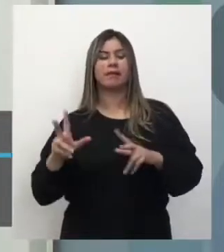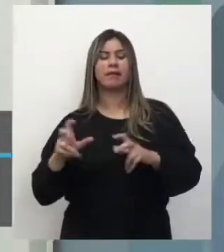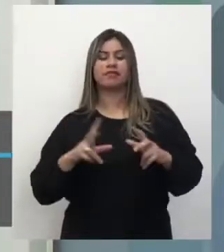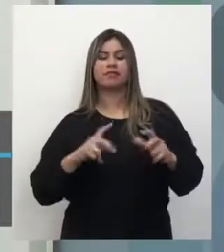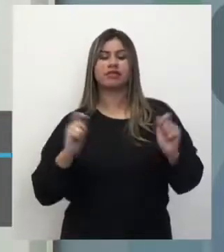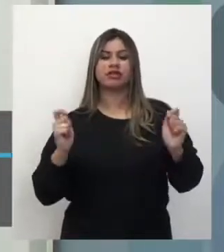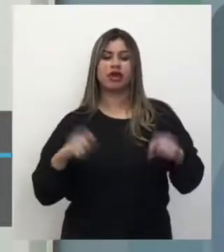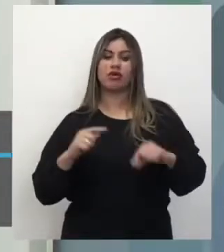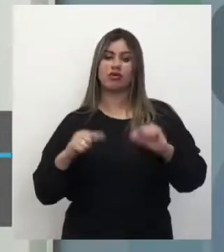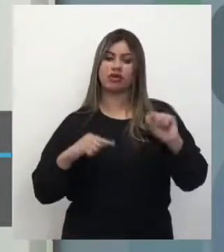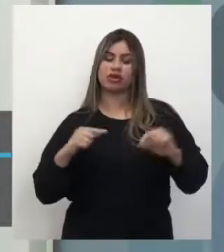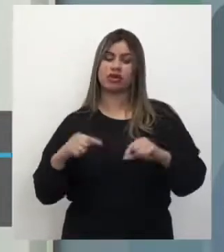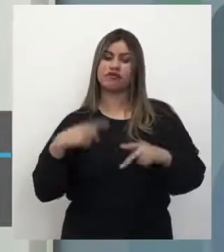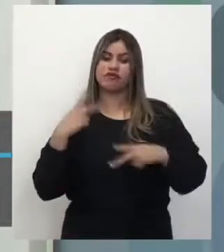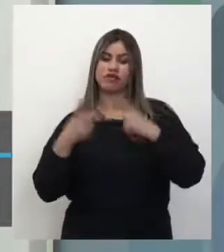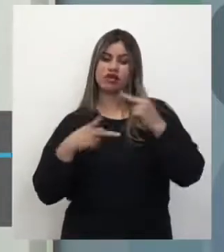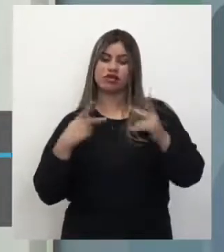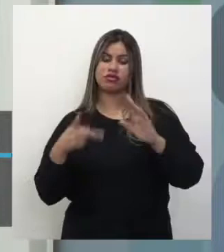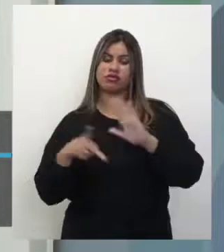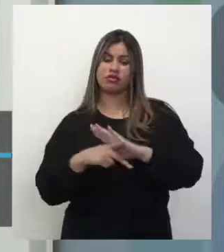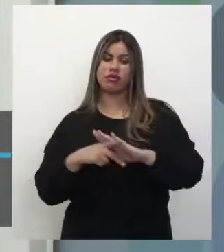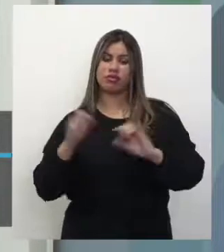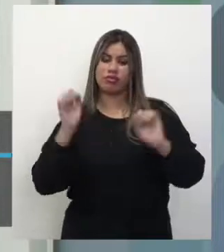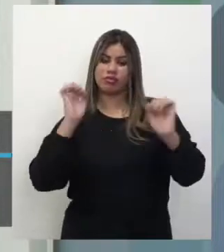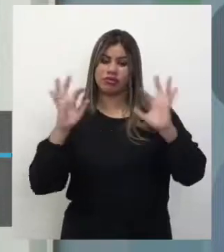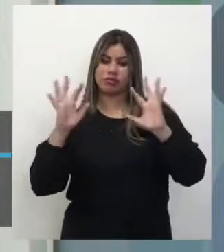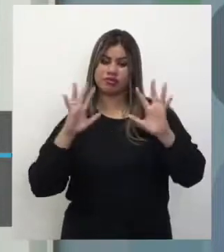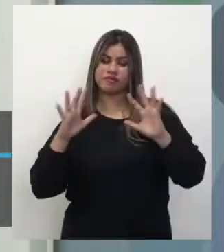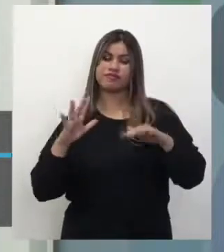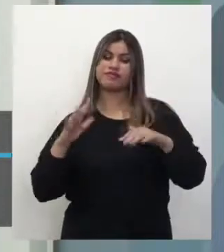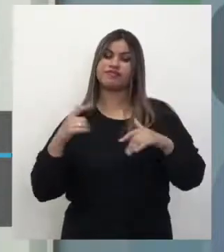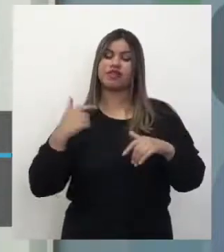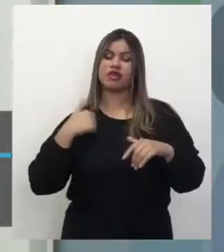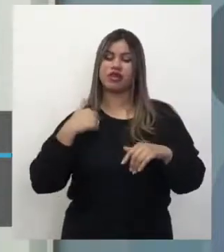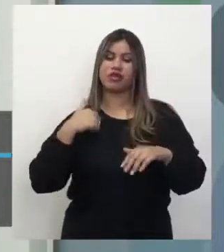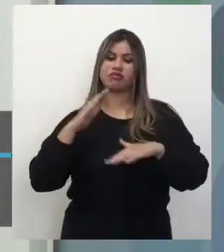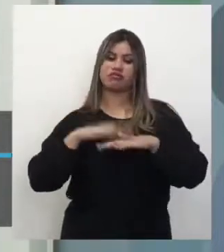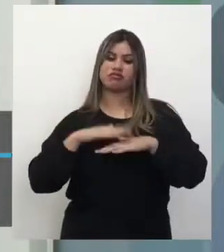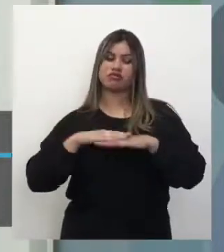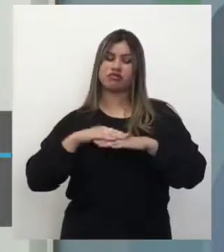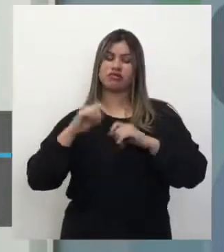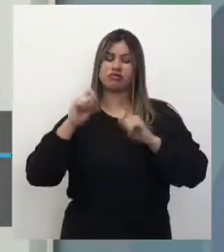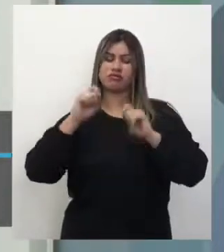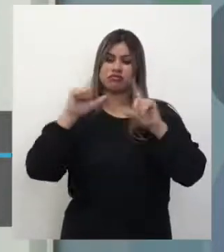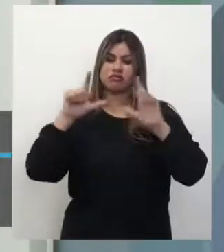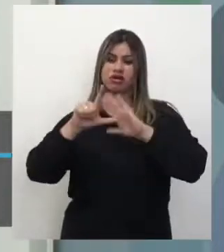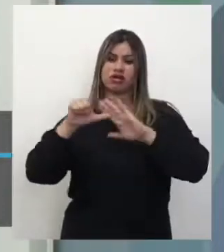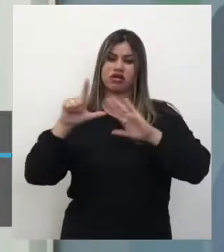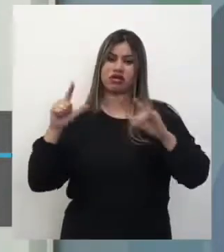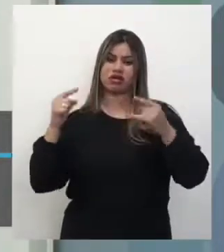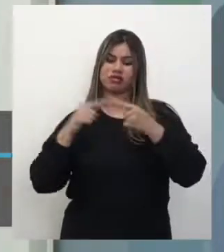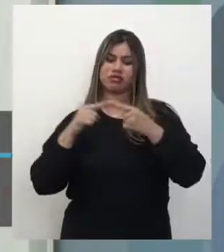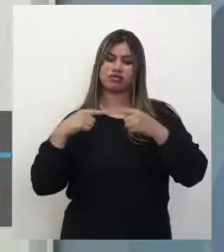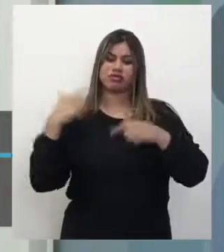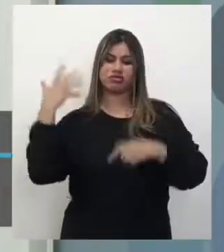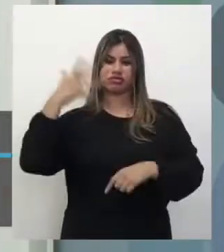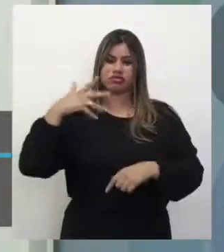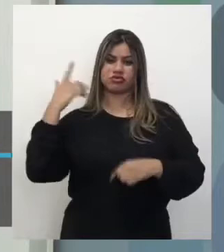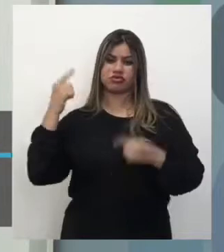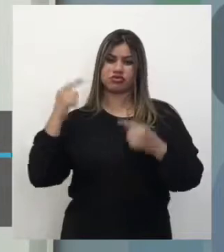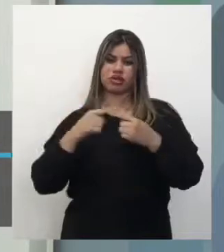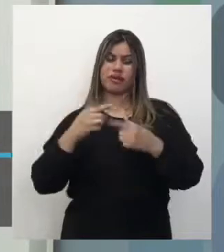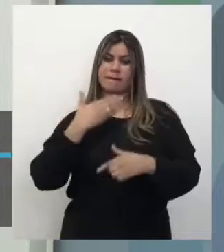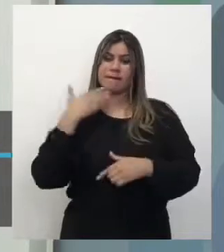perceber aquilo que eu estou dizendo do pensamento. Eu sou condicionado a acordar cedo e com o tempo eu tenho um discurso que legitima o porquê que é